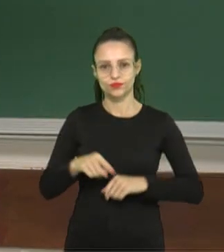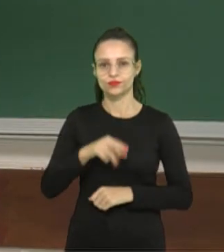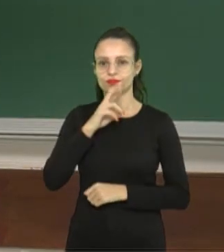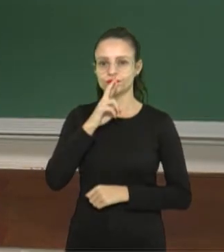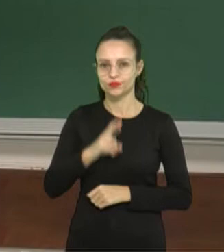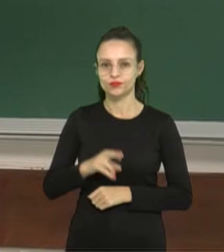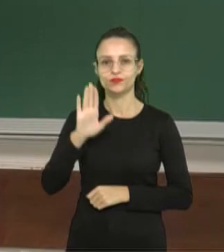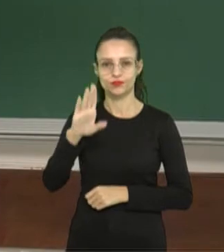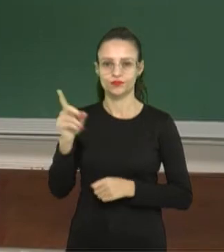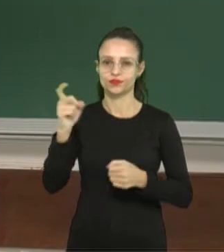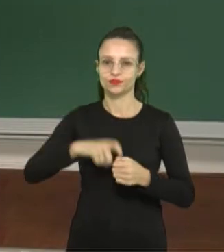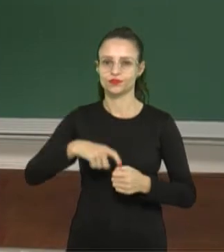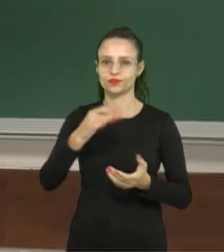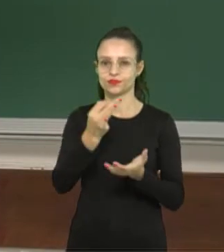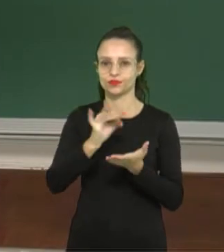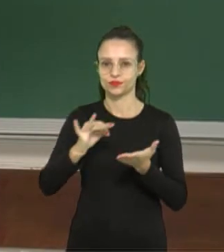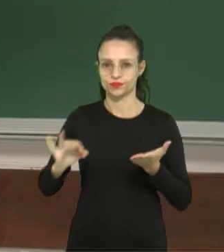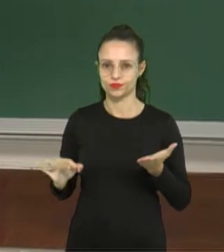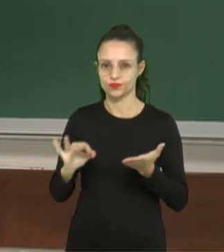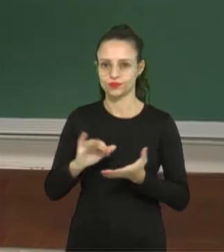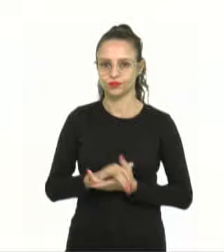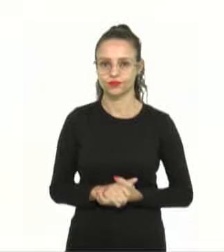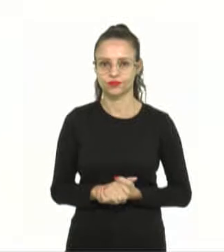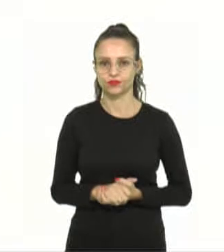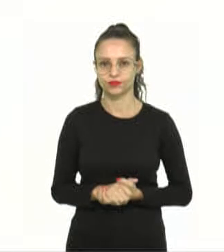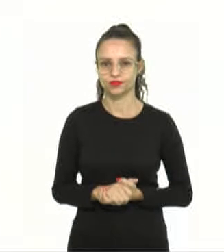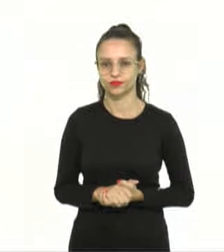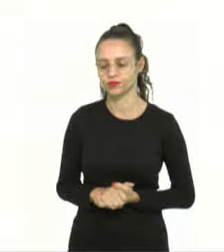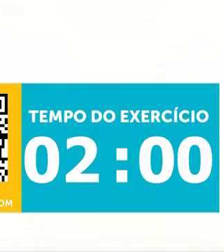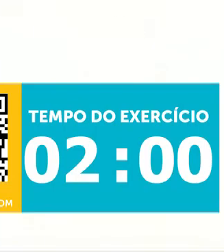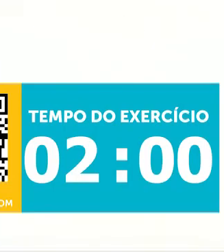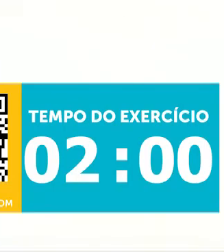atividade e nós já retornamos para corrigir a atividade.